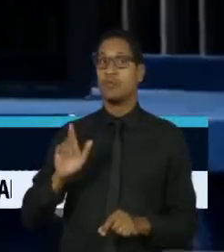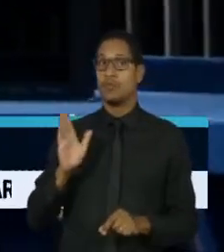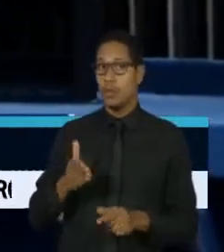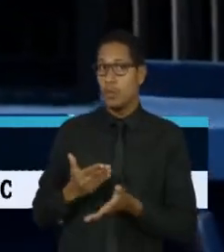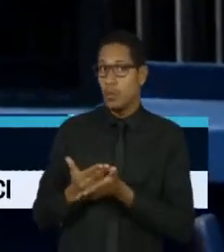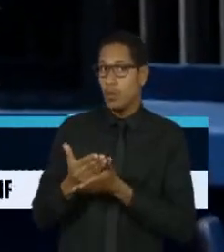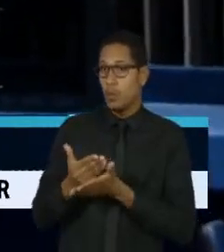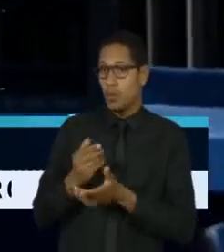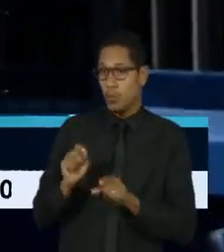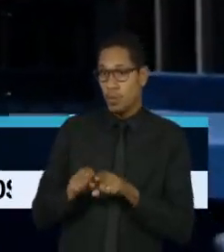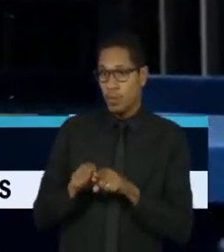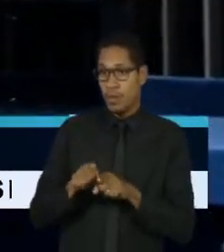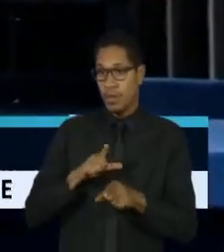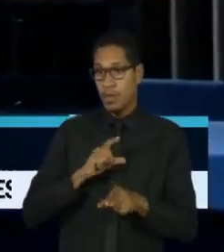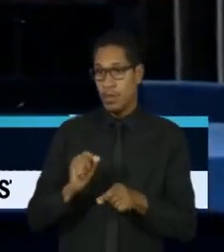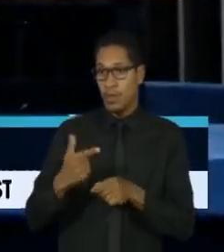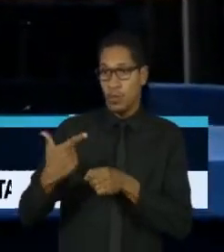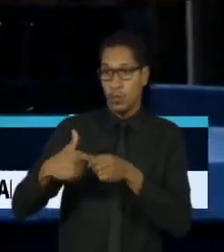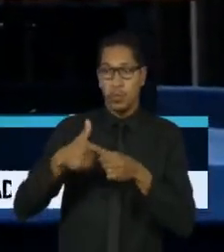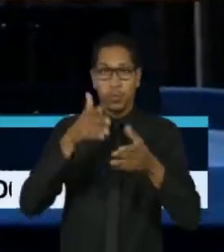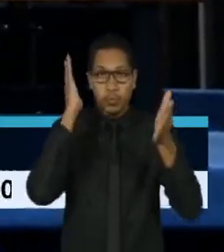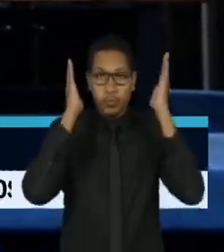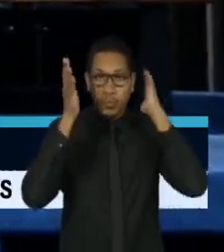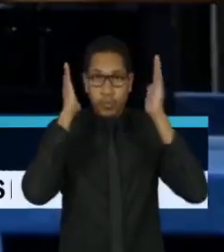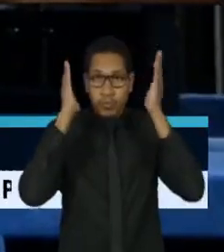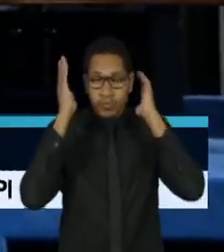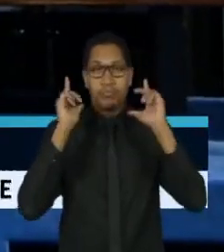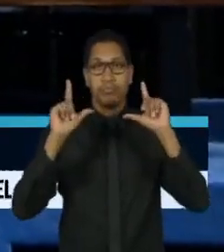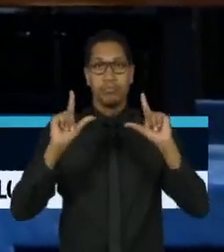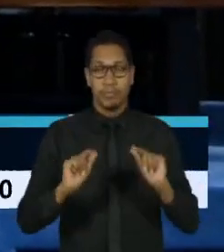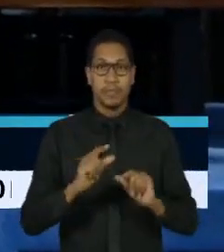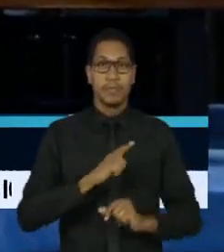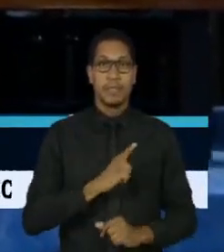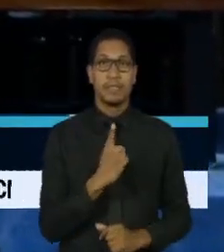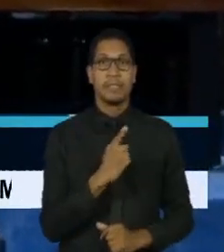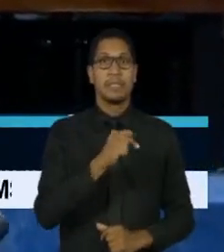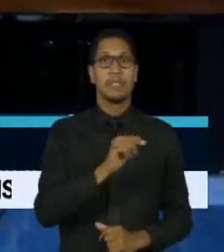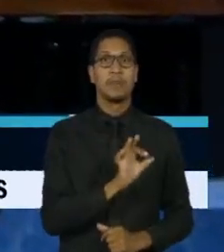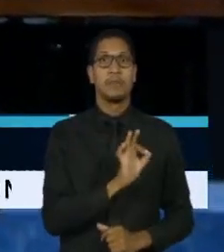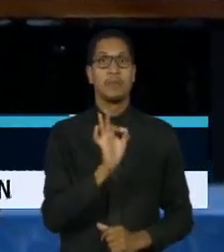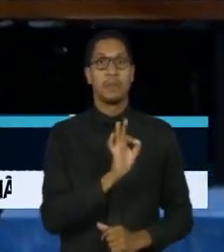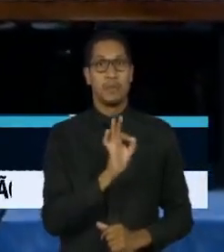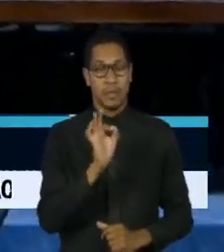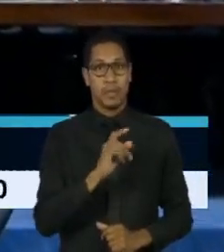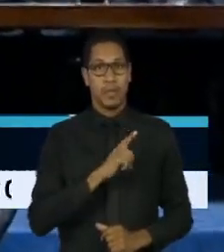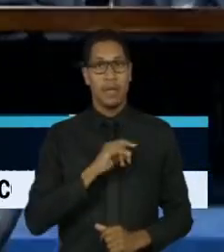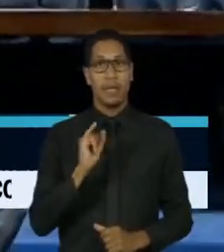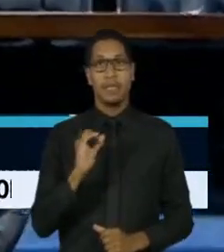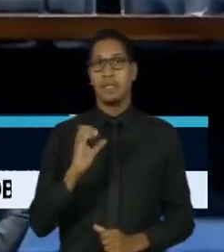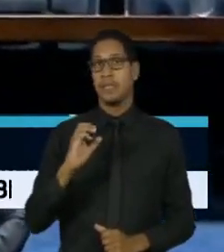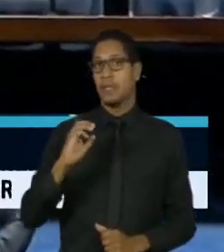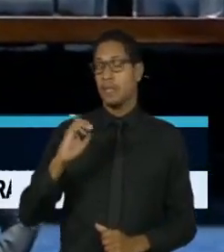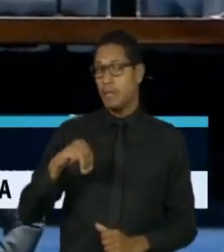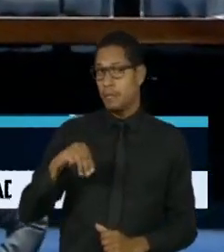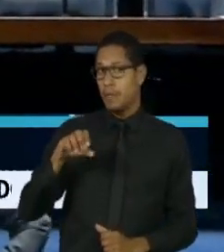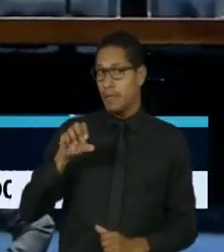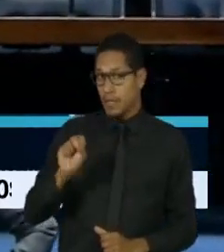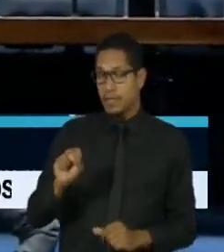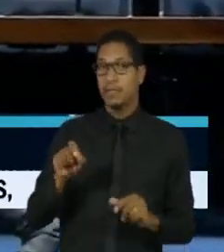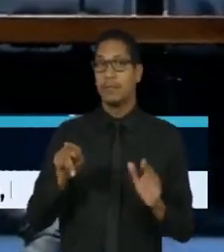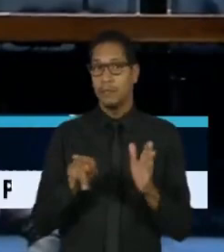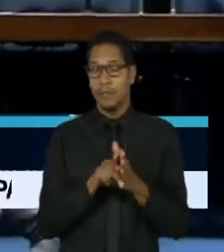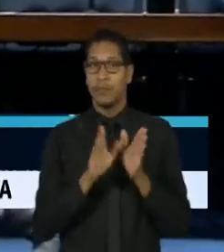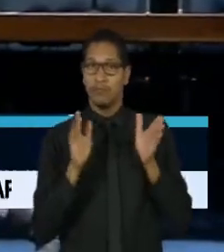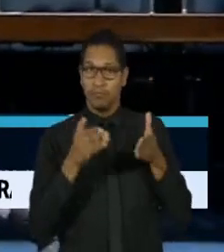pressiona para que o Senado aprove o projeto que estabelece teto de dezessete por cento na cobrança do ICMS sobre a gasolina